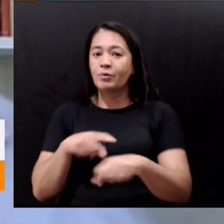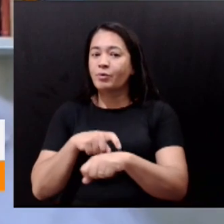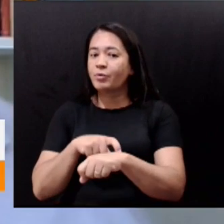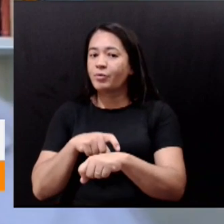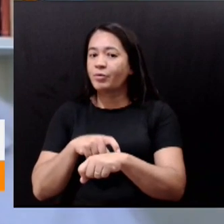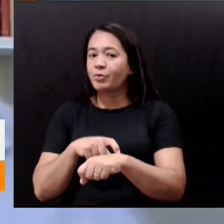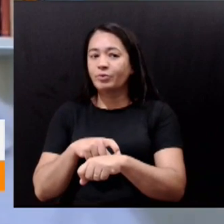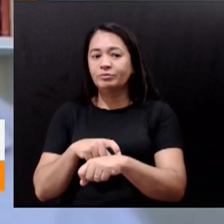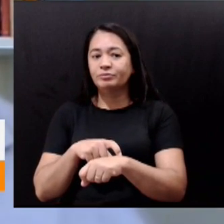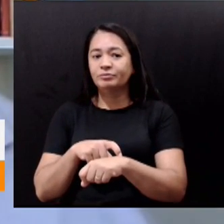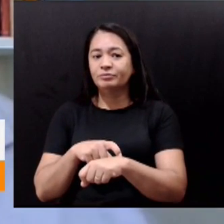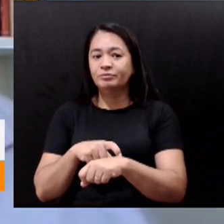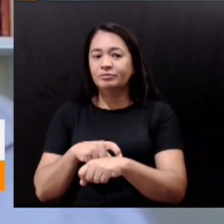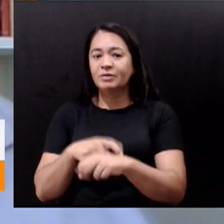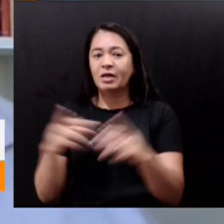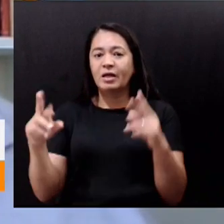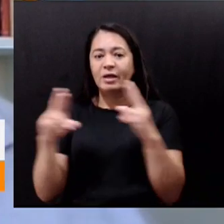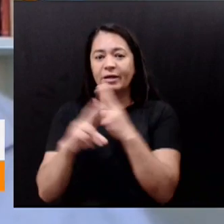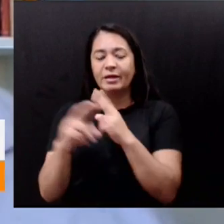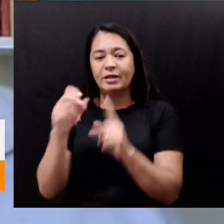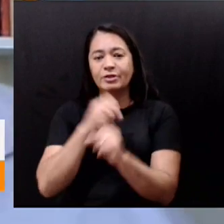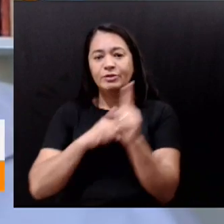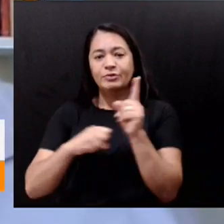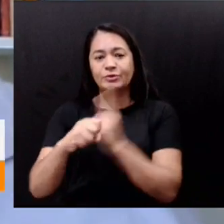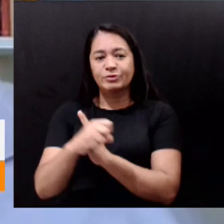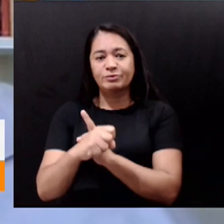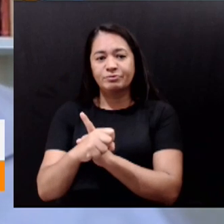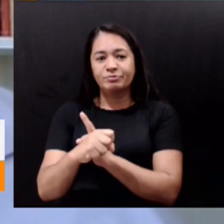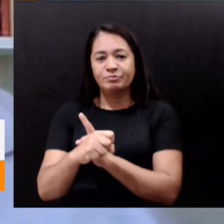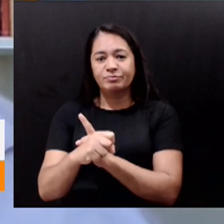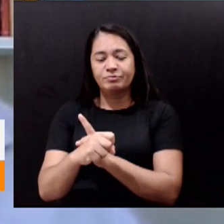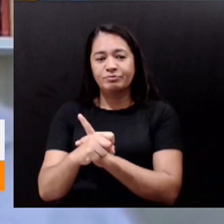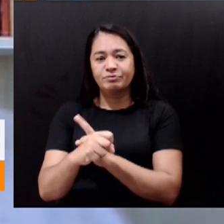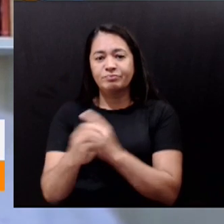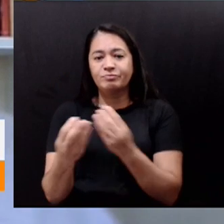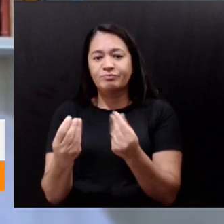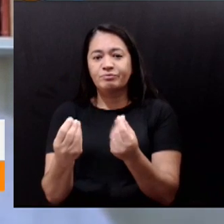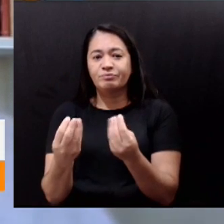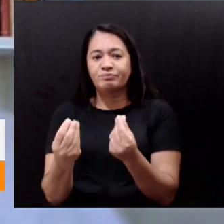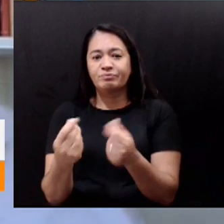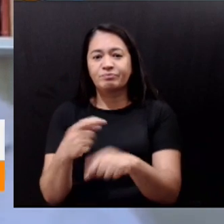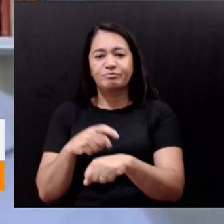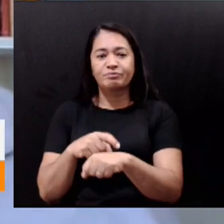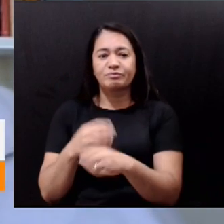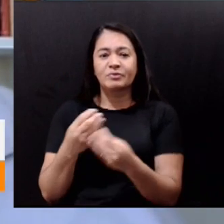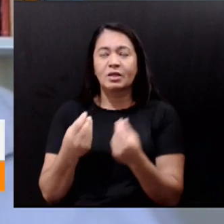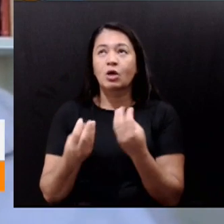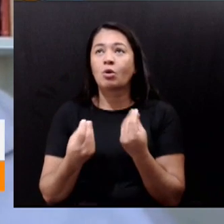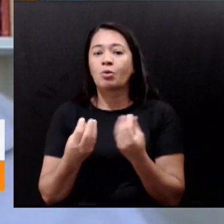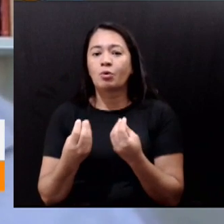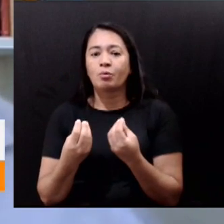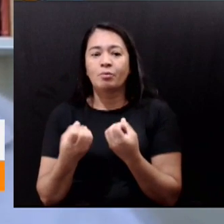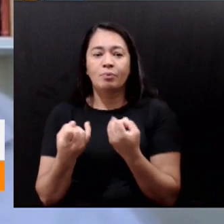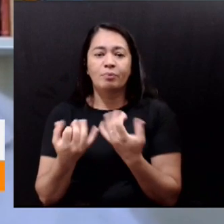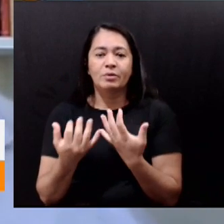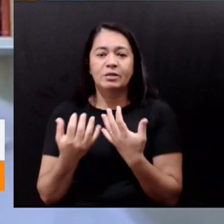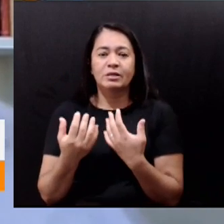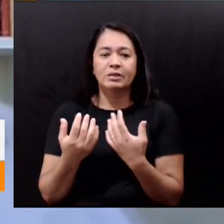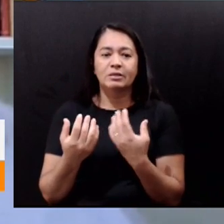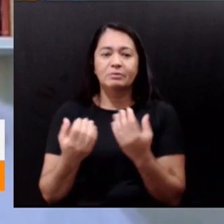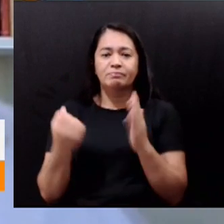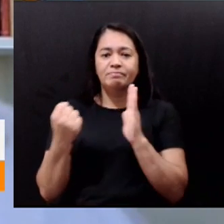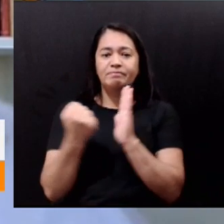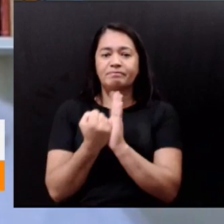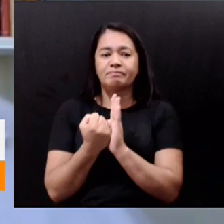as relações sociais é um tempo muito, como que eu posso dizer, marcado, um tempo muito